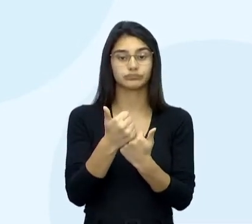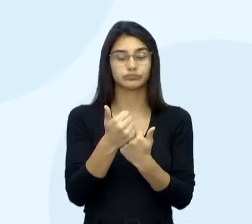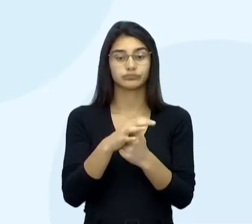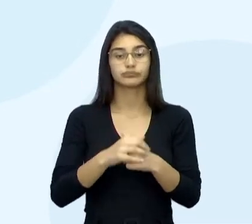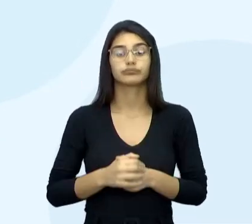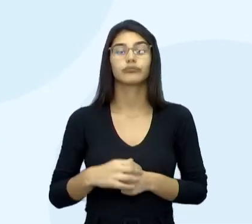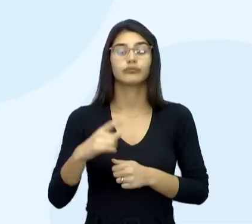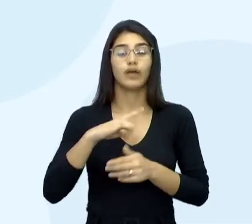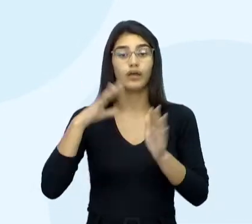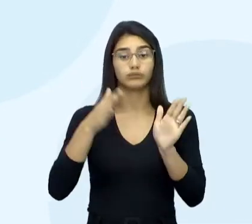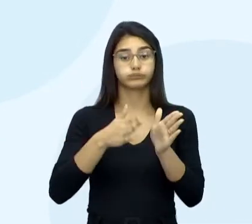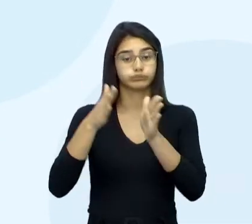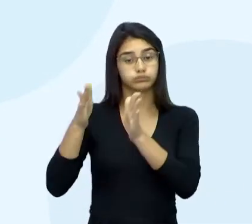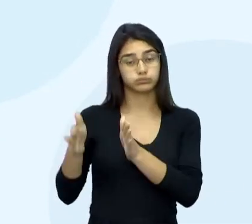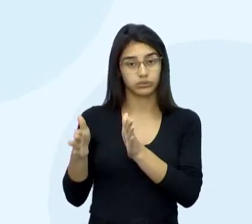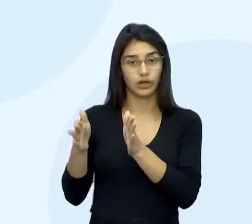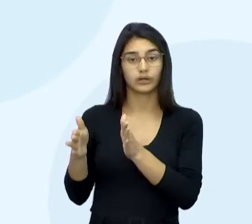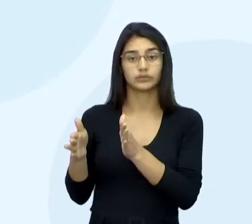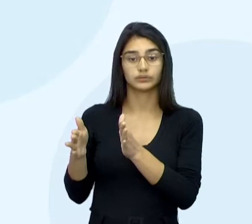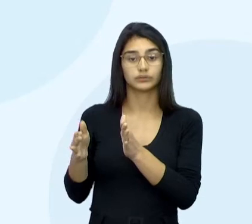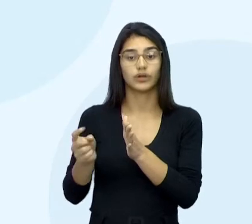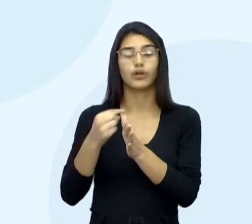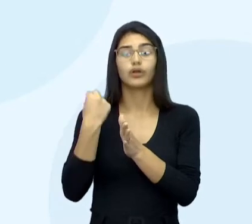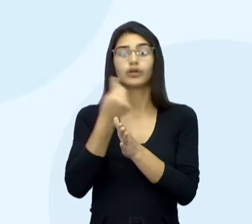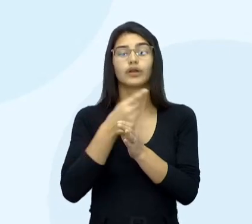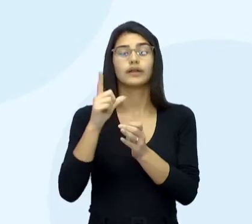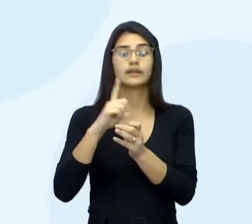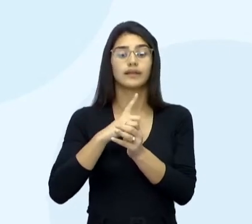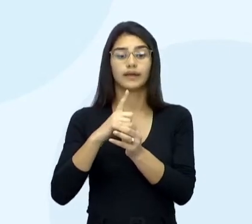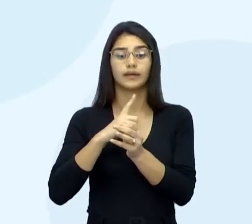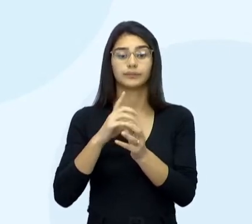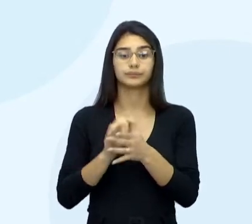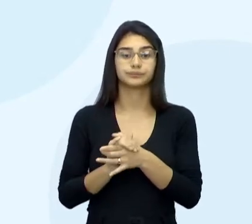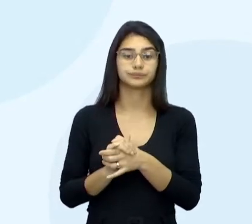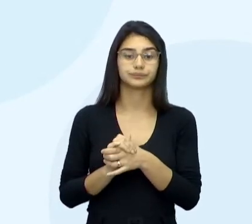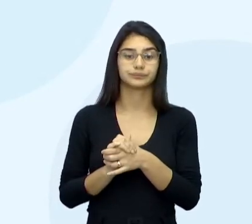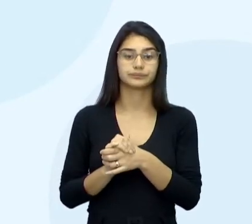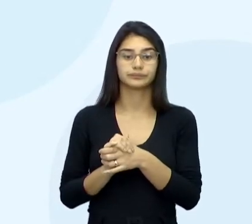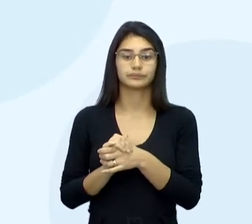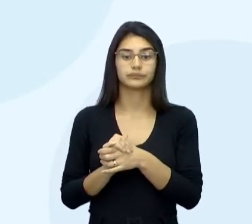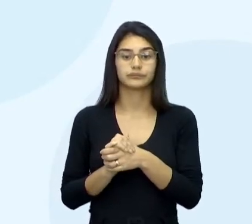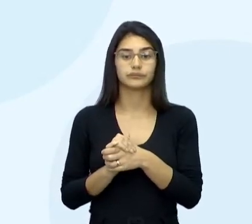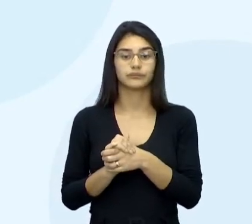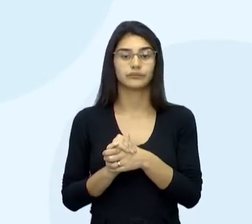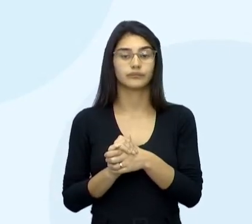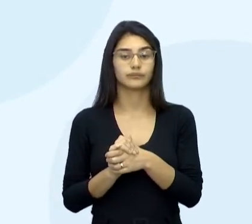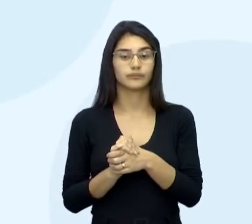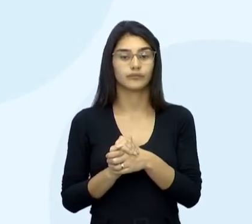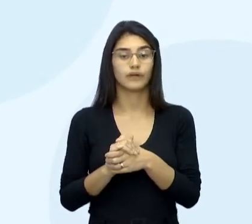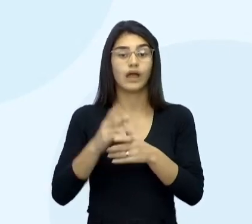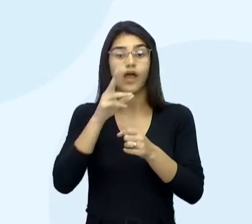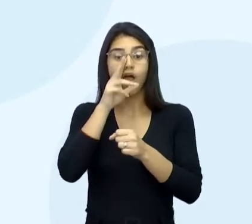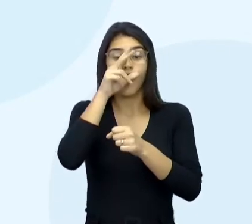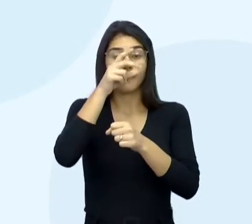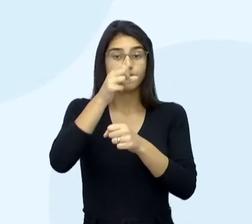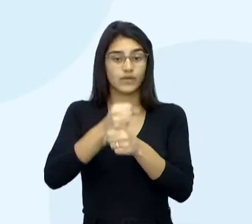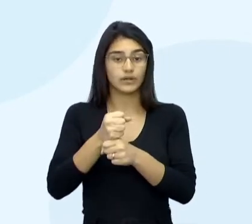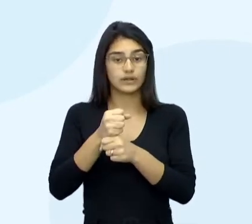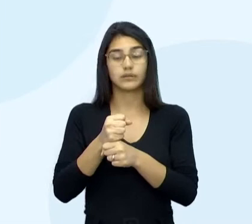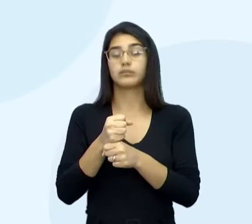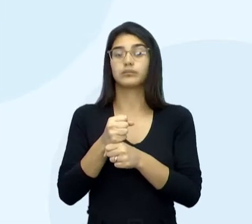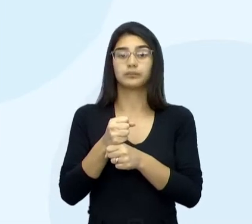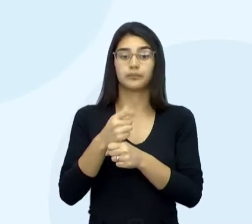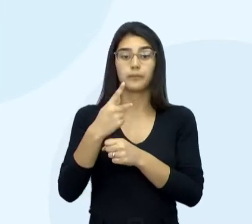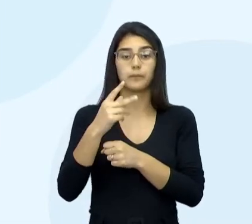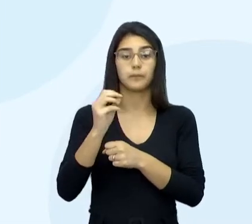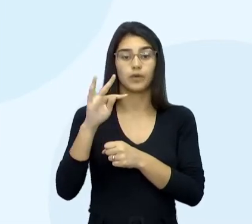onde, de um lado, aqui no caso, a gente tem a força potente